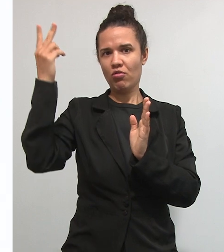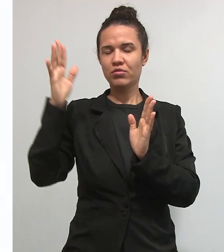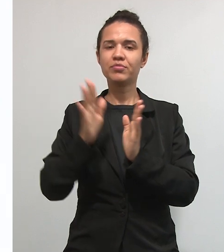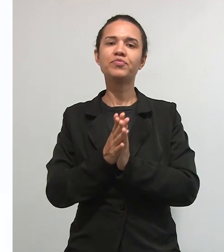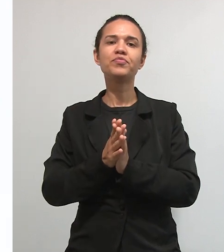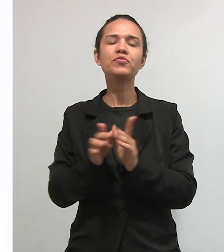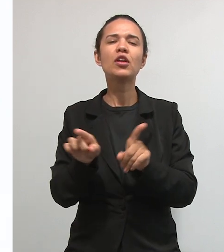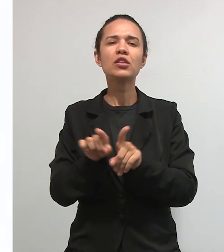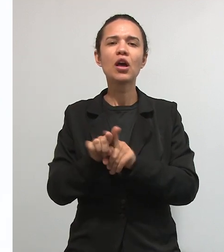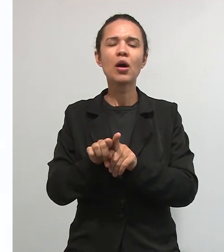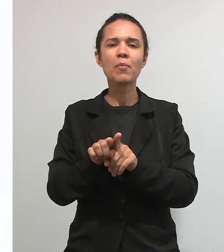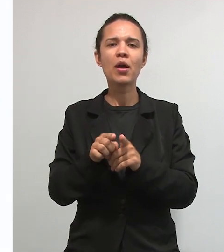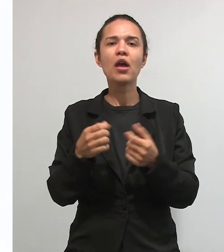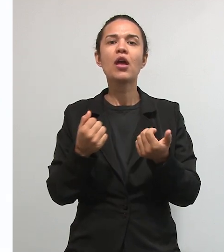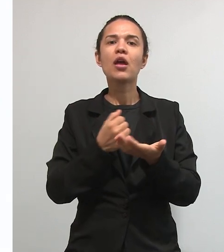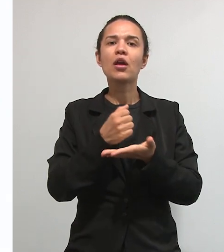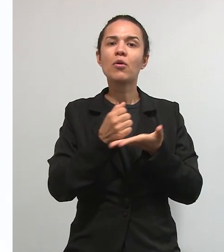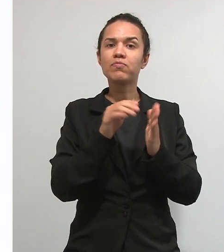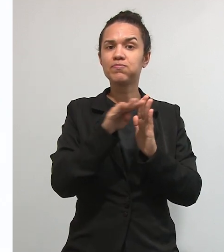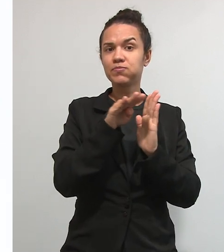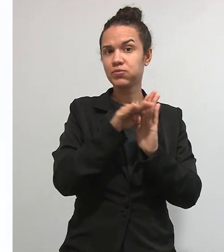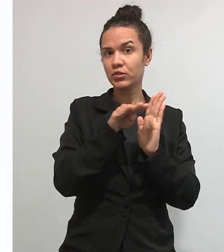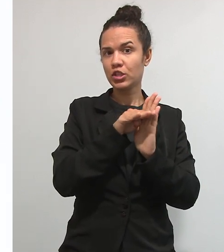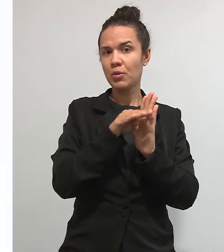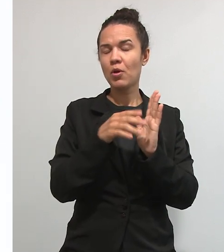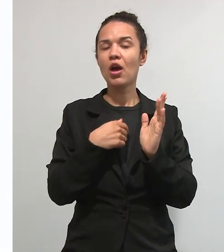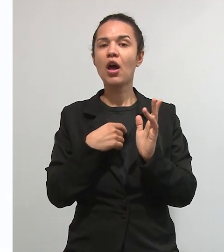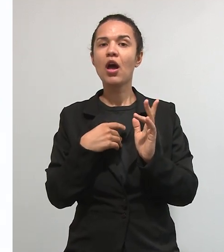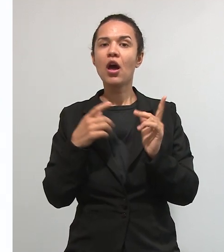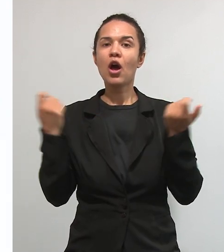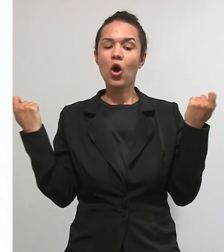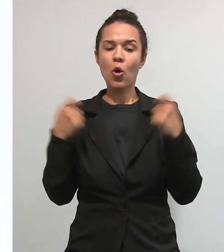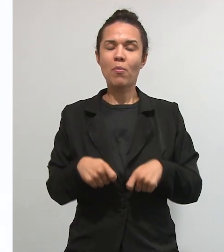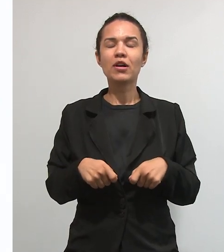E o princípio da competência, o que ele nos informa?